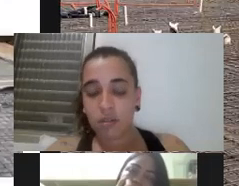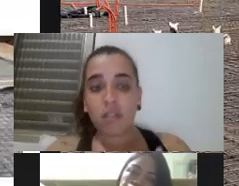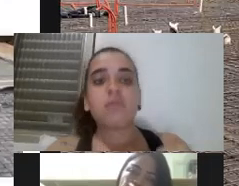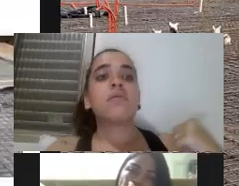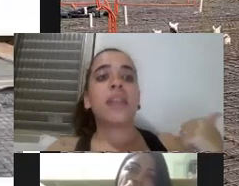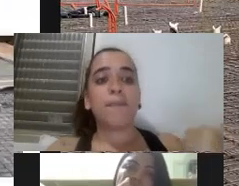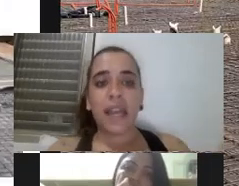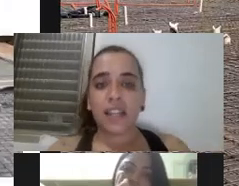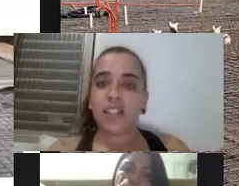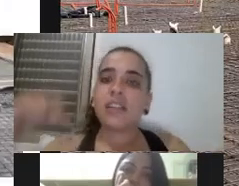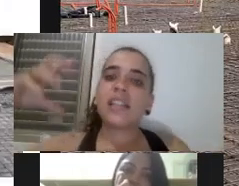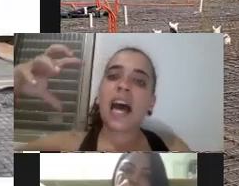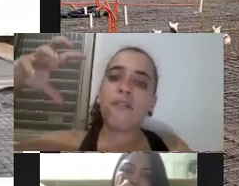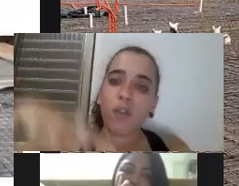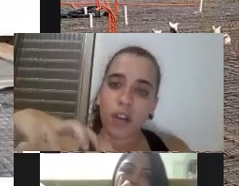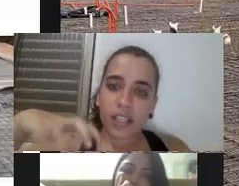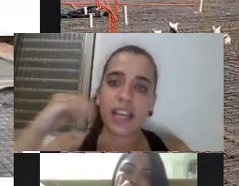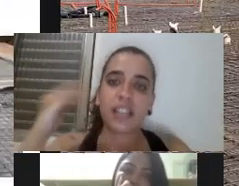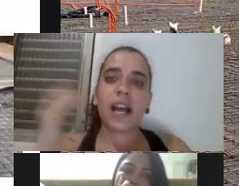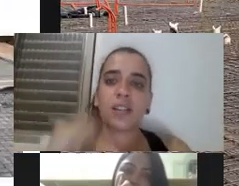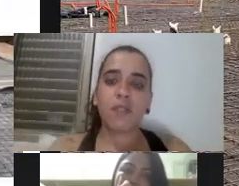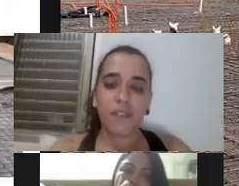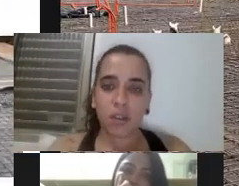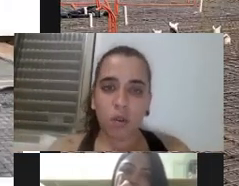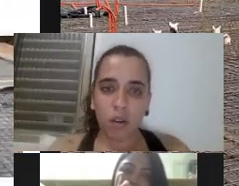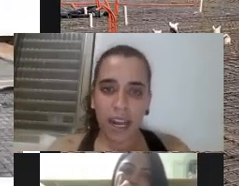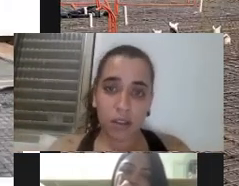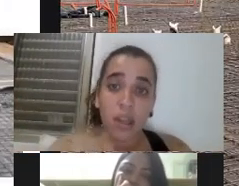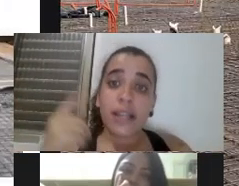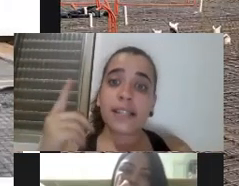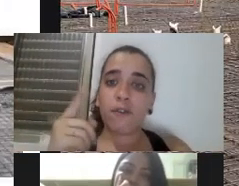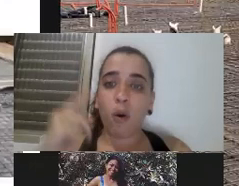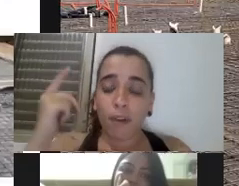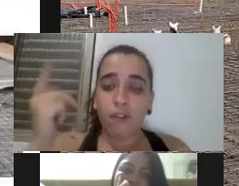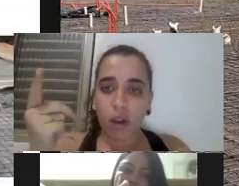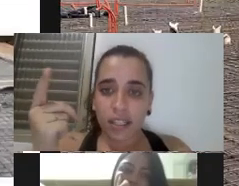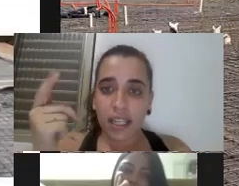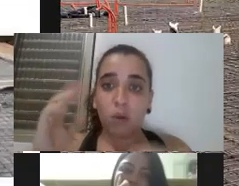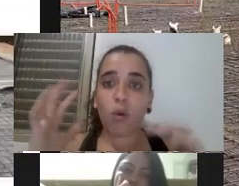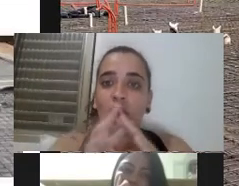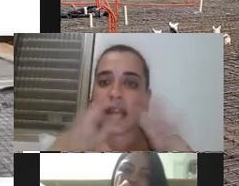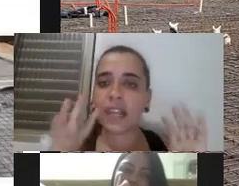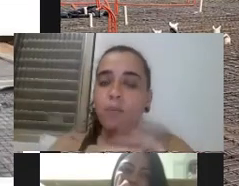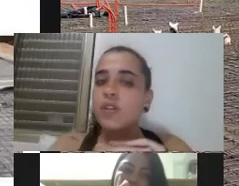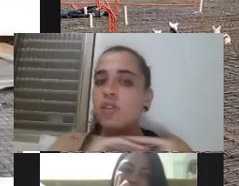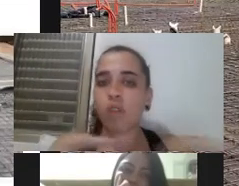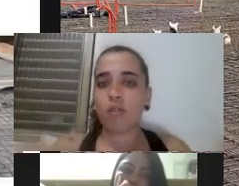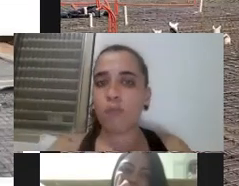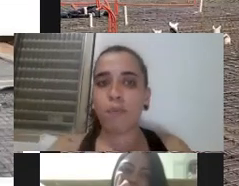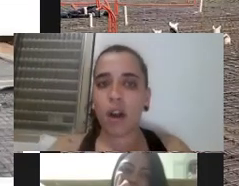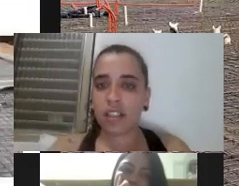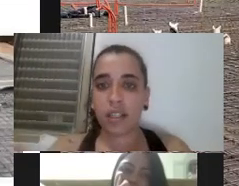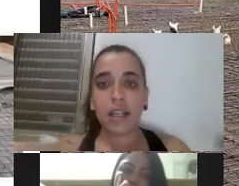certo? Depende da força que a edificação vai fazer no concreto. Se for uma força que o concreto por si